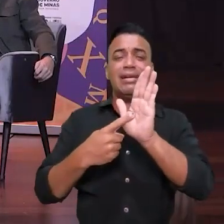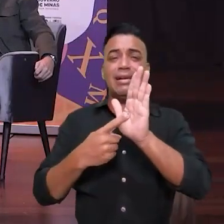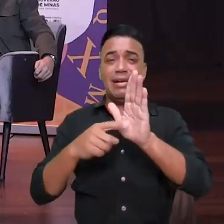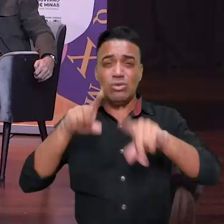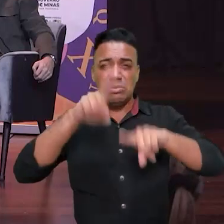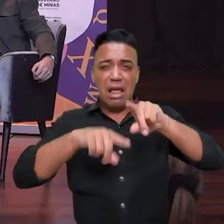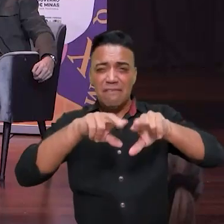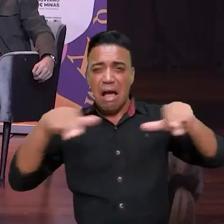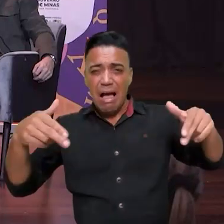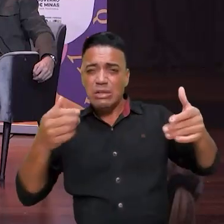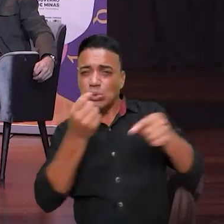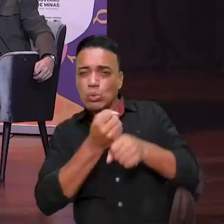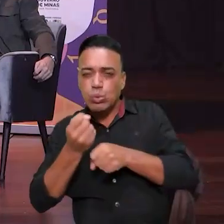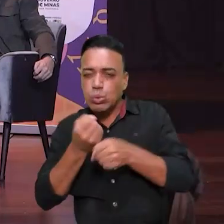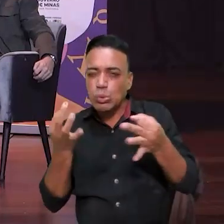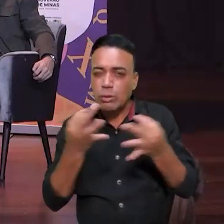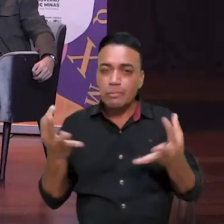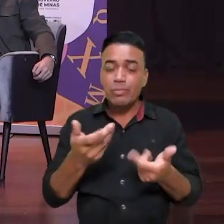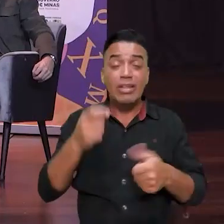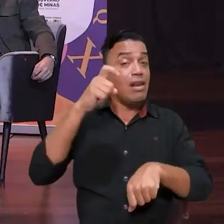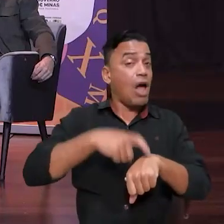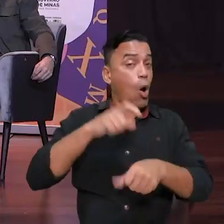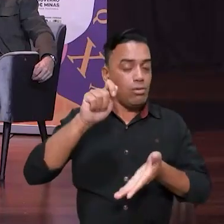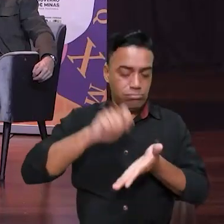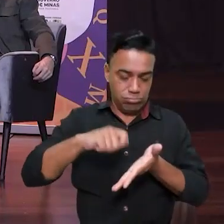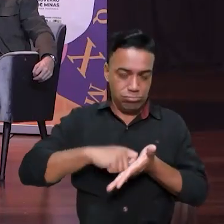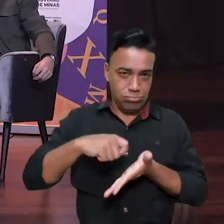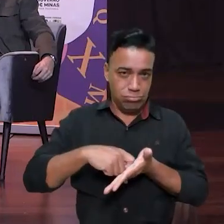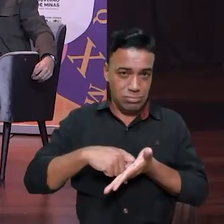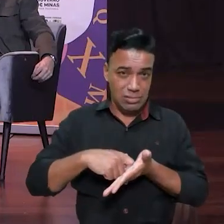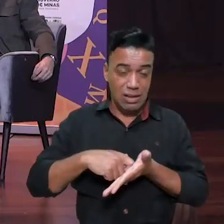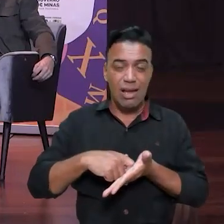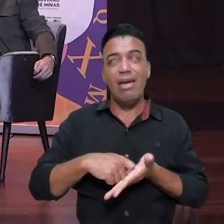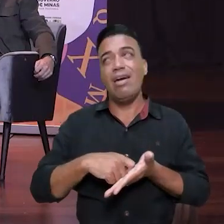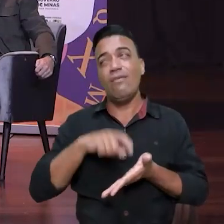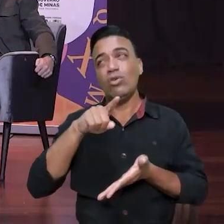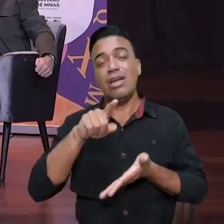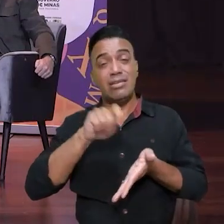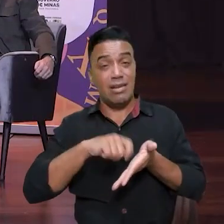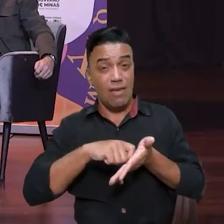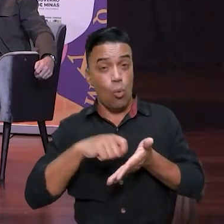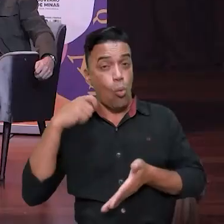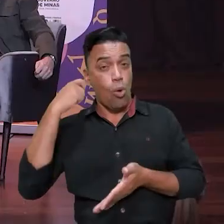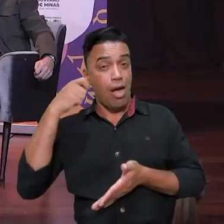bem construídos, né? Na hora de escrever, você escreveu como